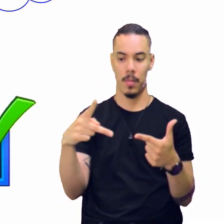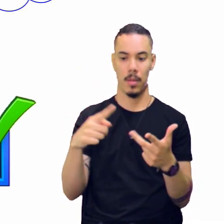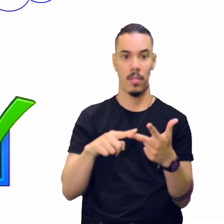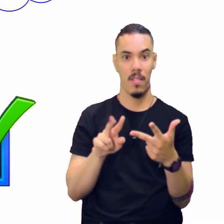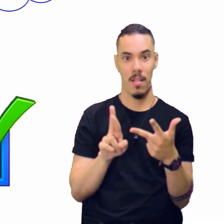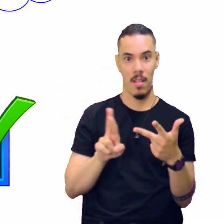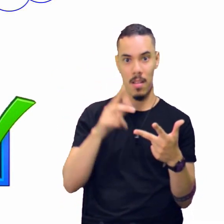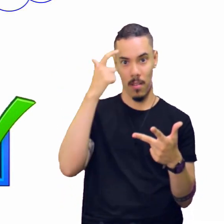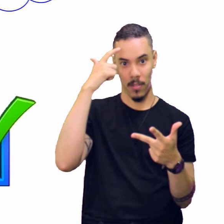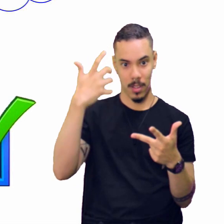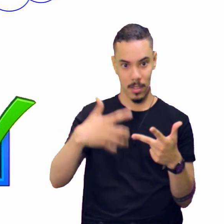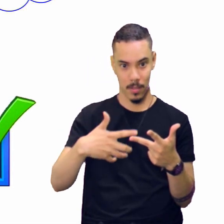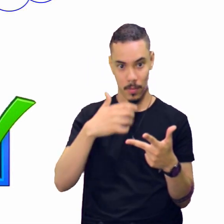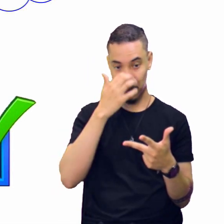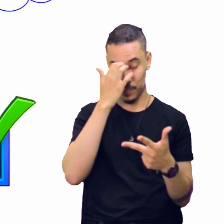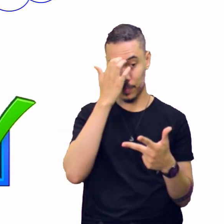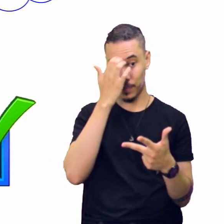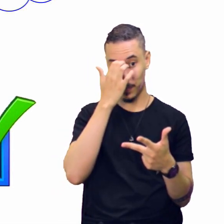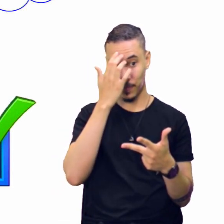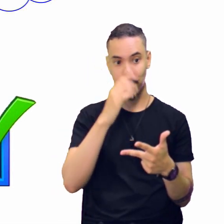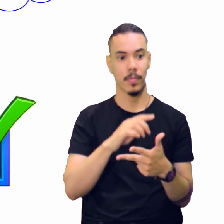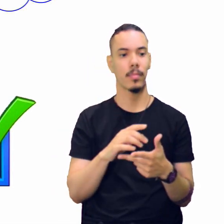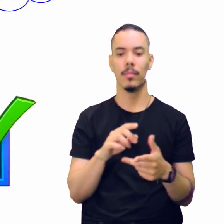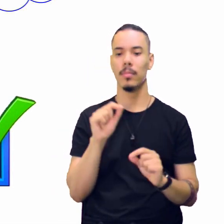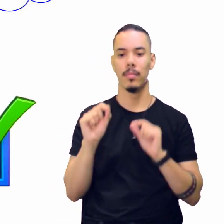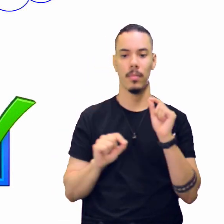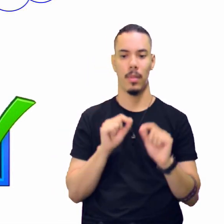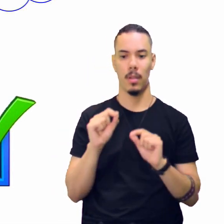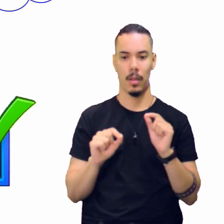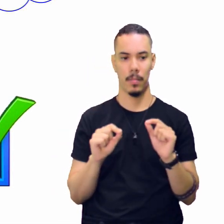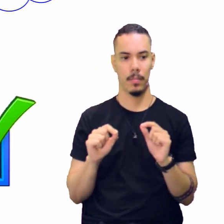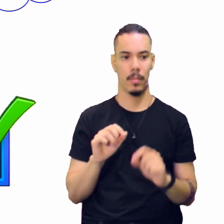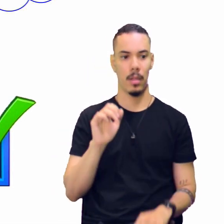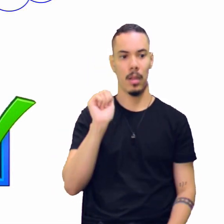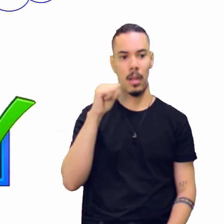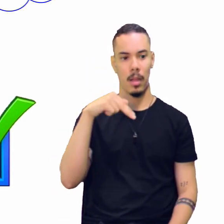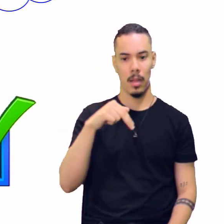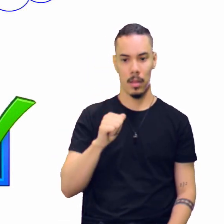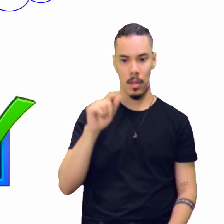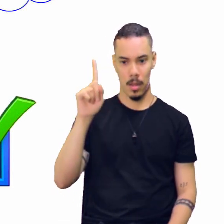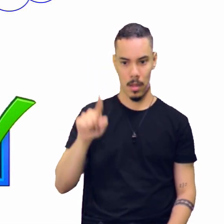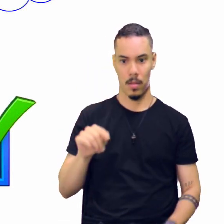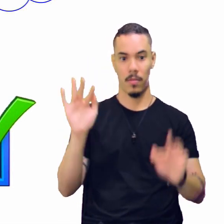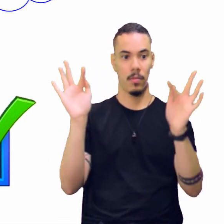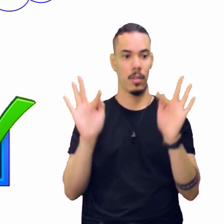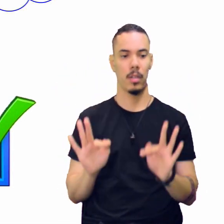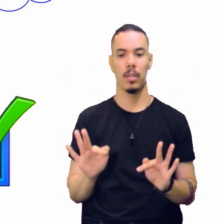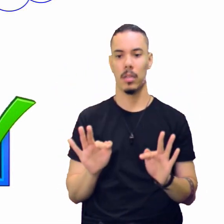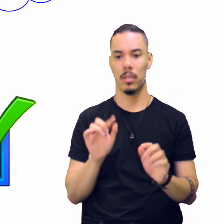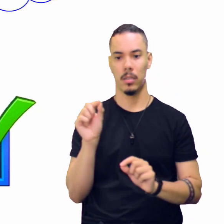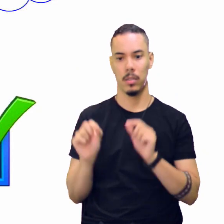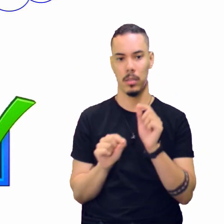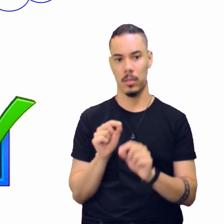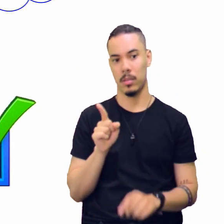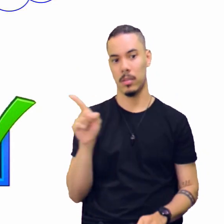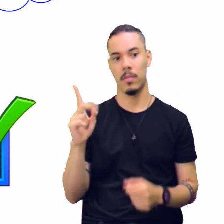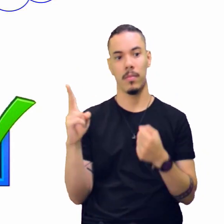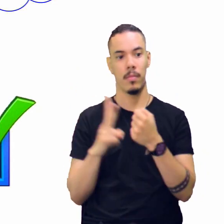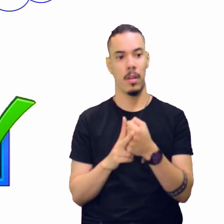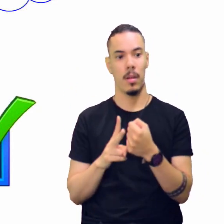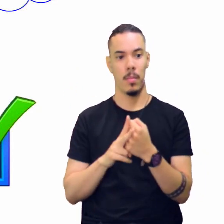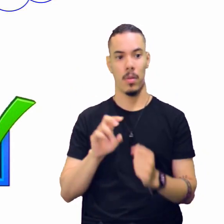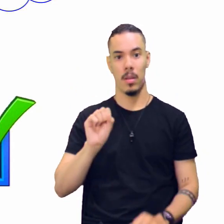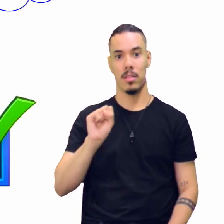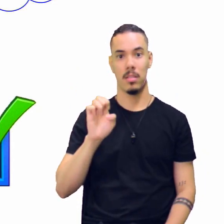reflexiva. Então, tome nota. Temos aqui a primeira. Ana é feliz. O que que tá esse verbo aqui, ó? É o verbo